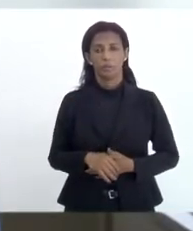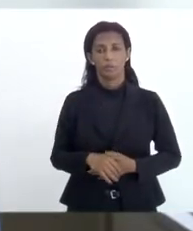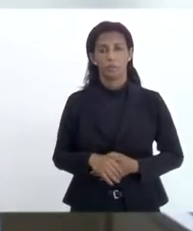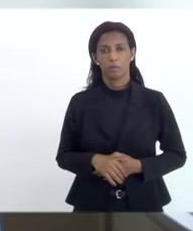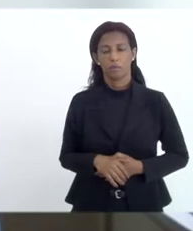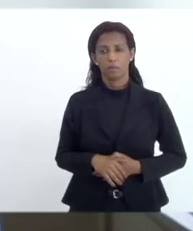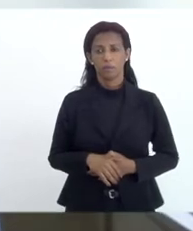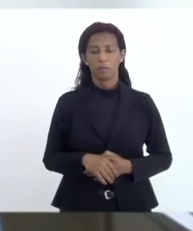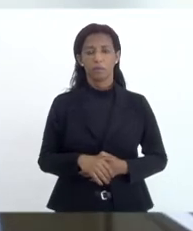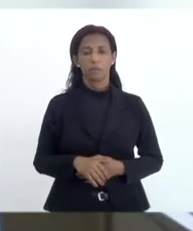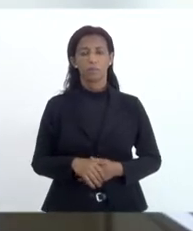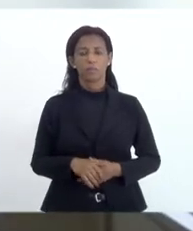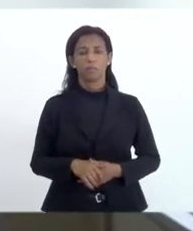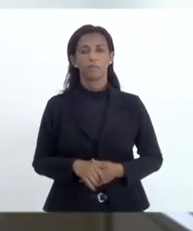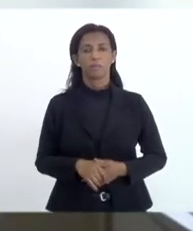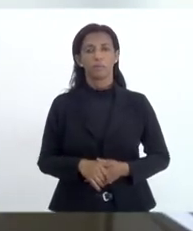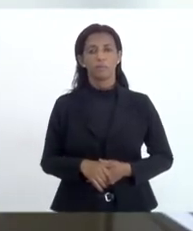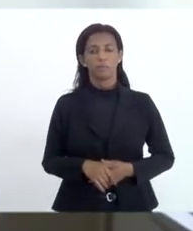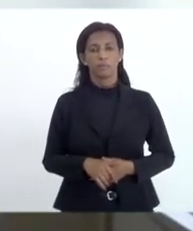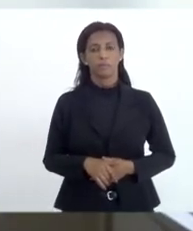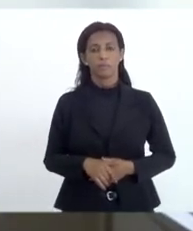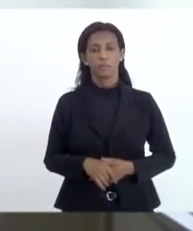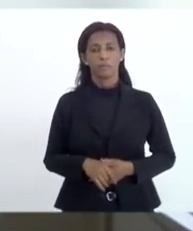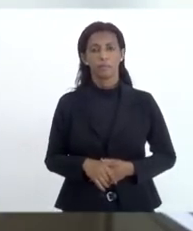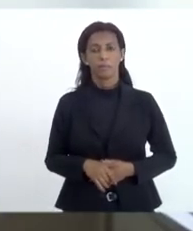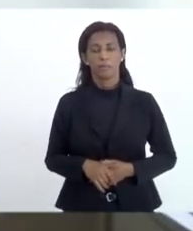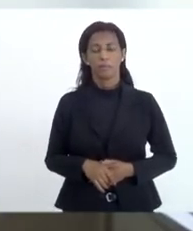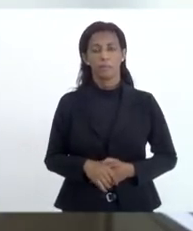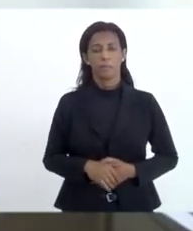o avião.